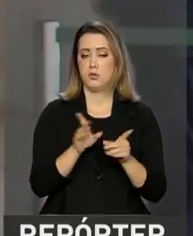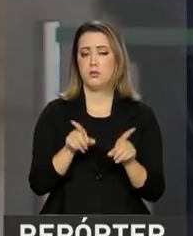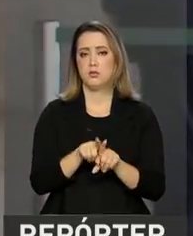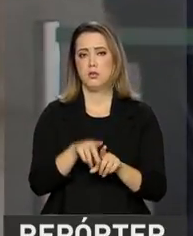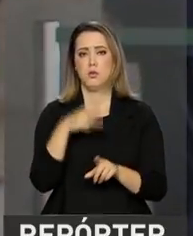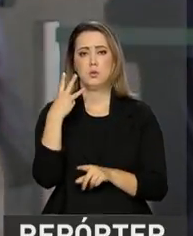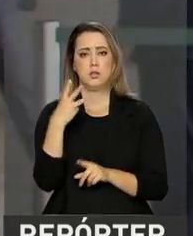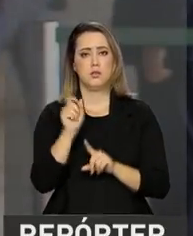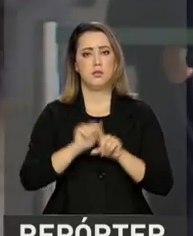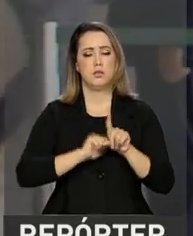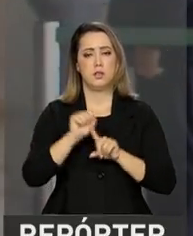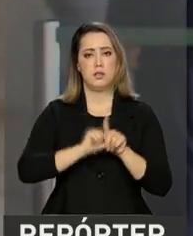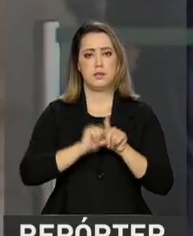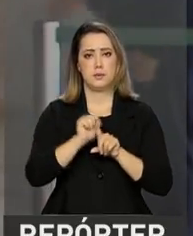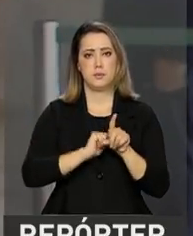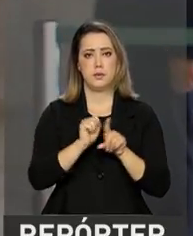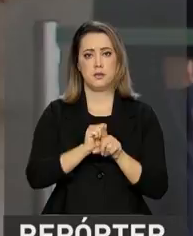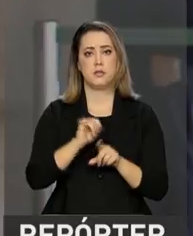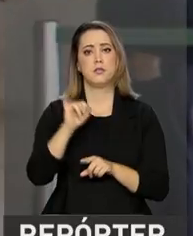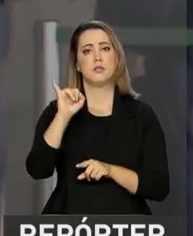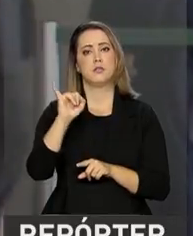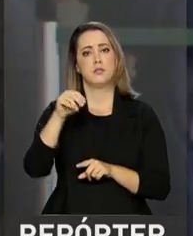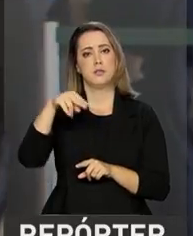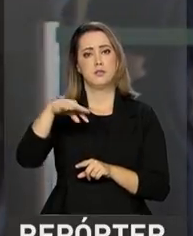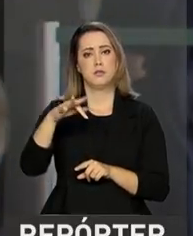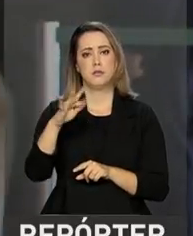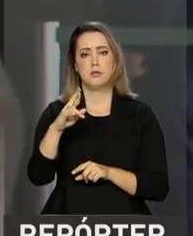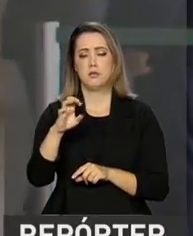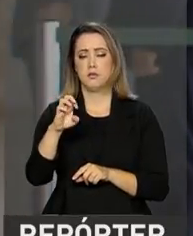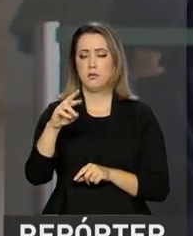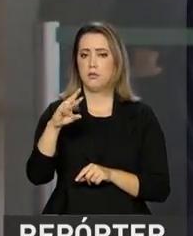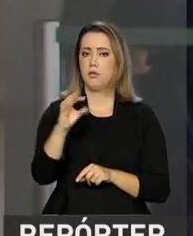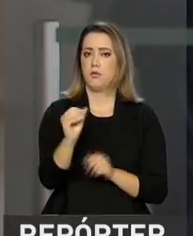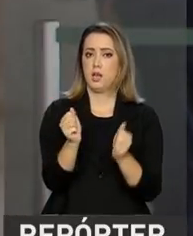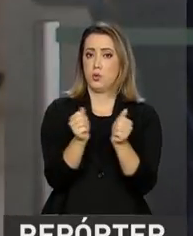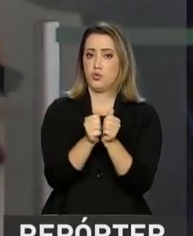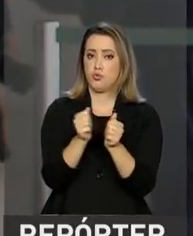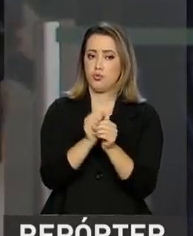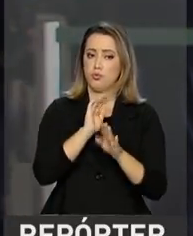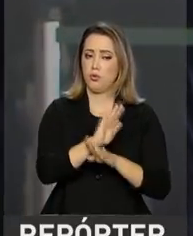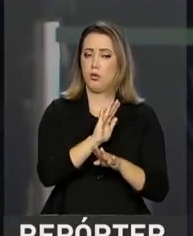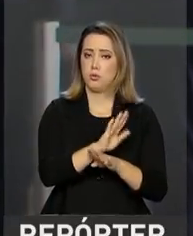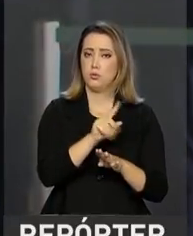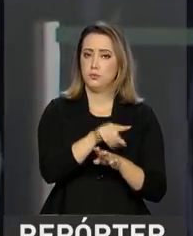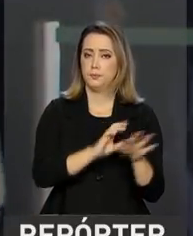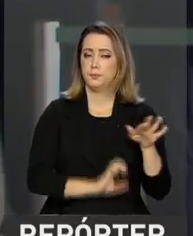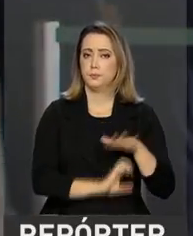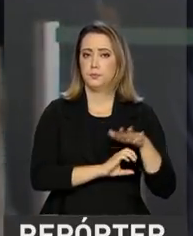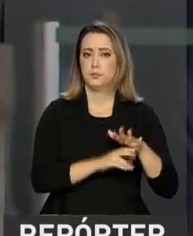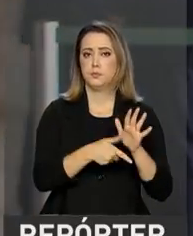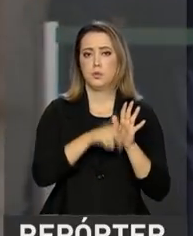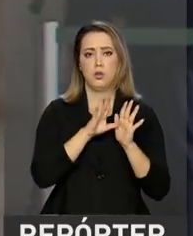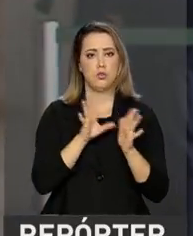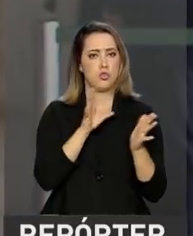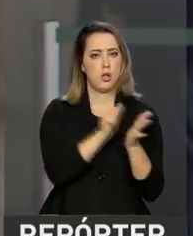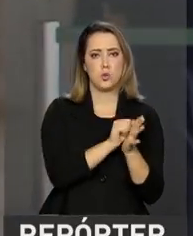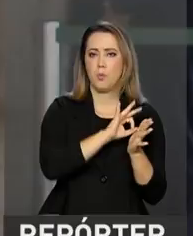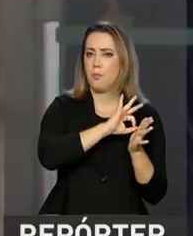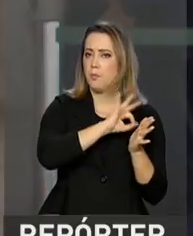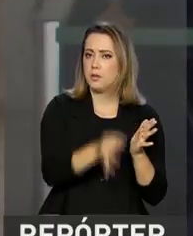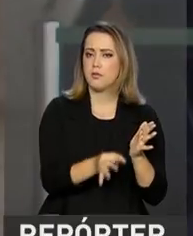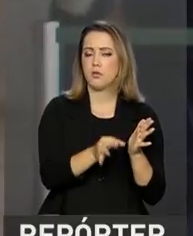de três meses em que a infraero também vai participar da administração antes de as concessionárias assumirem aí